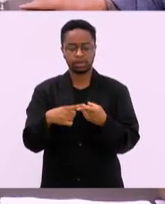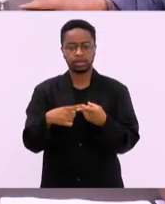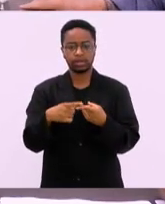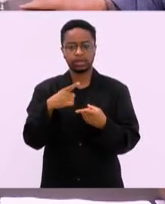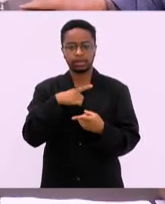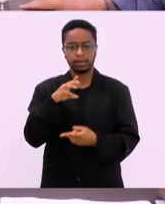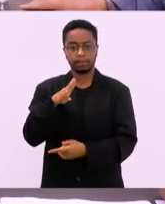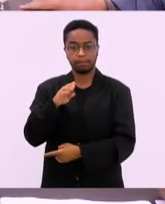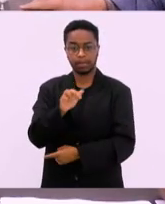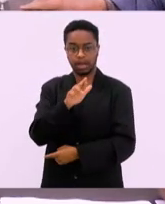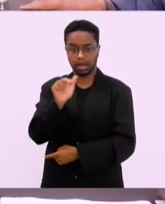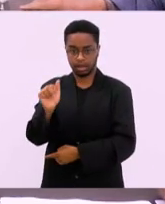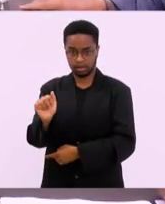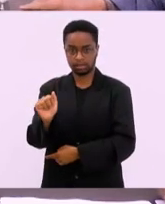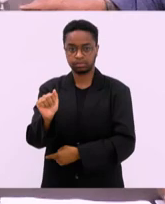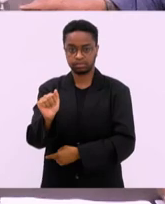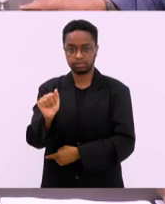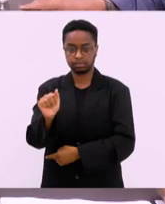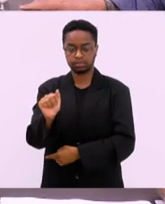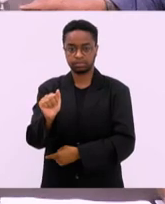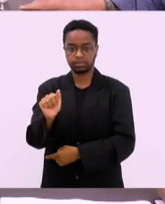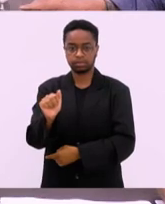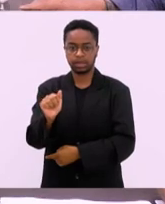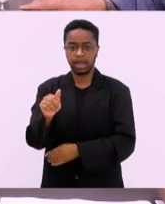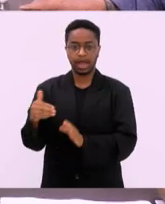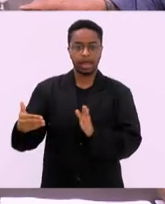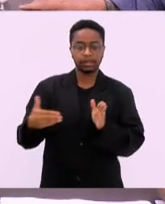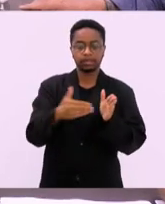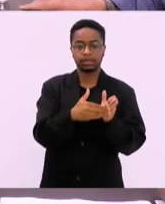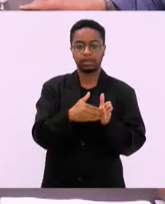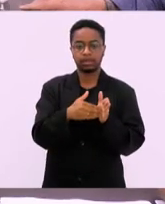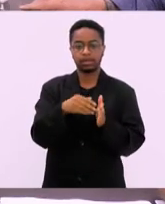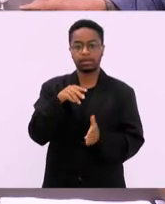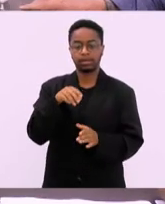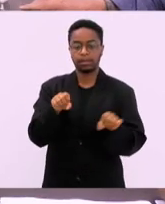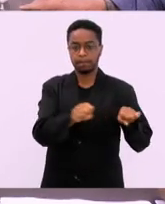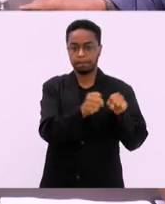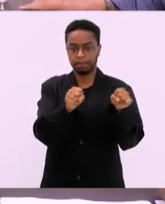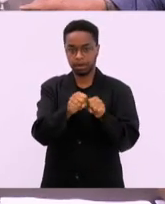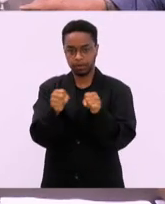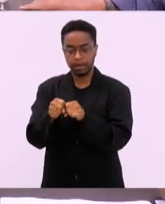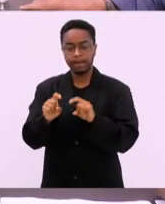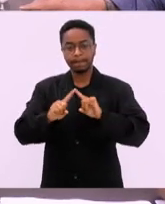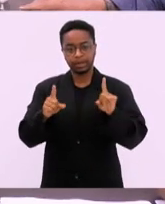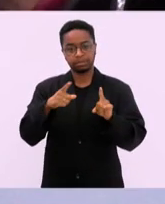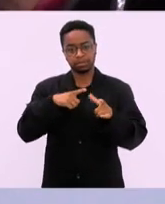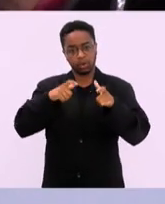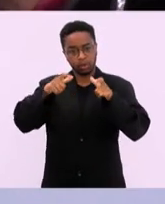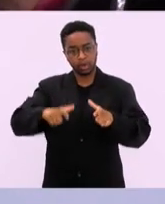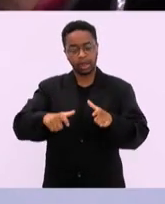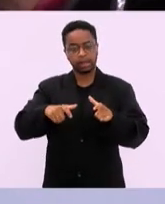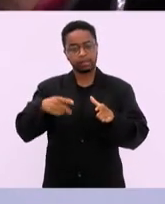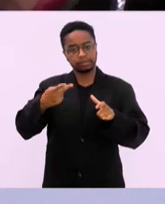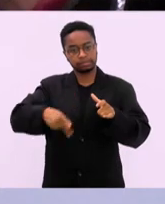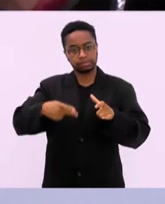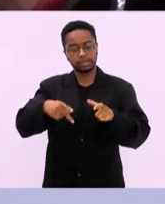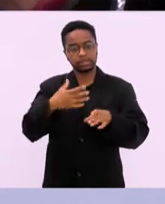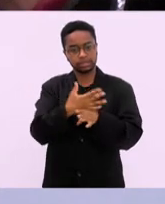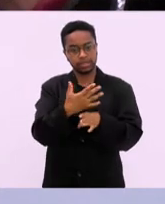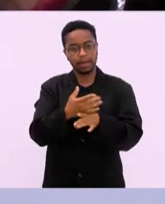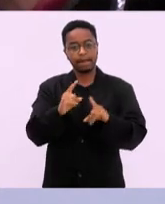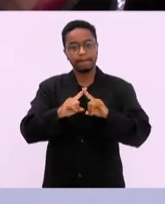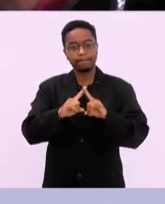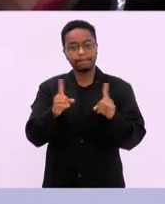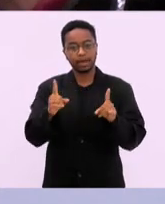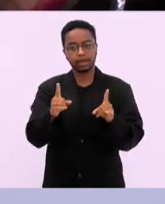da Barra, né, no Jardim Oceânico, até a Pavuna. Ele está todo em solo municipal, mas é um transporte